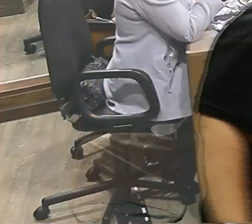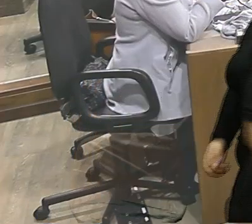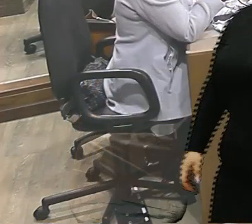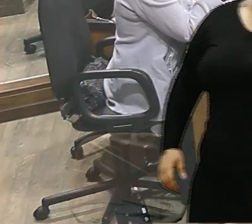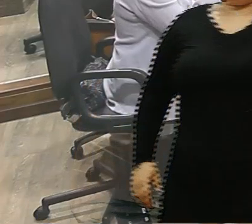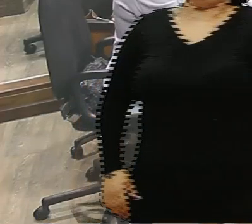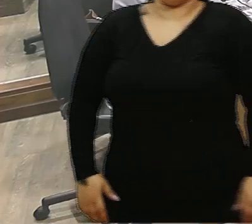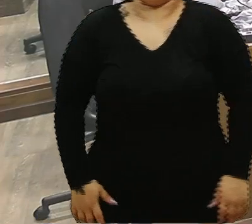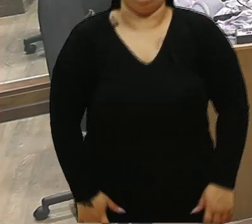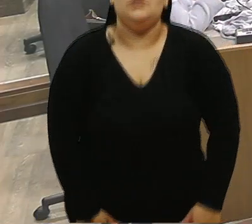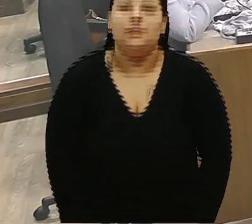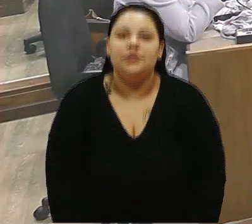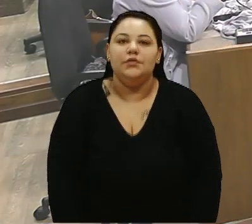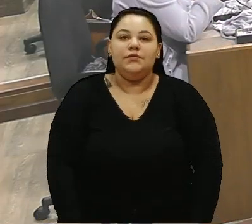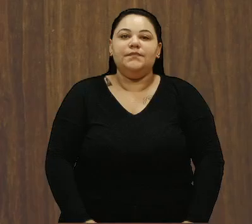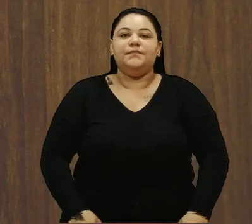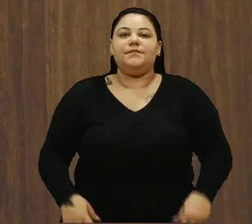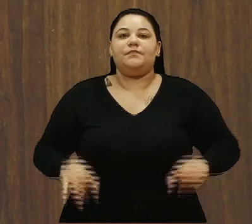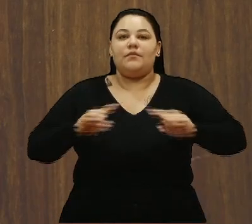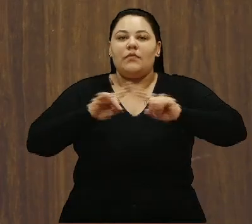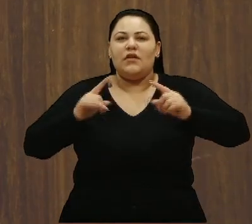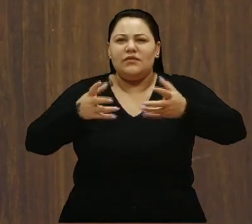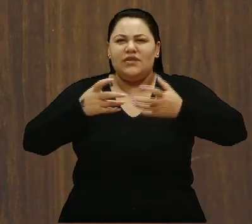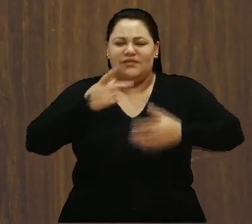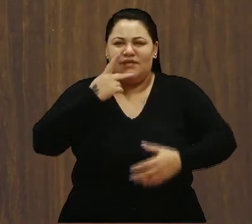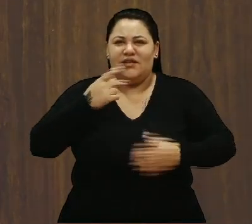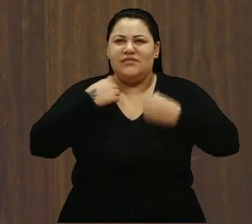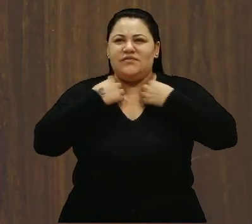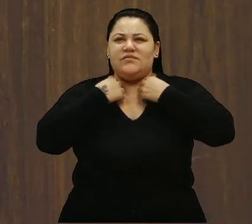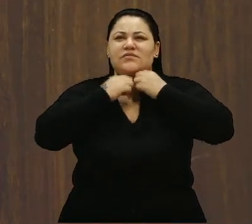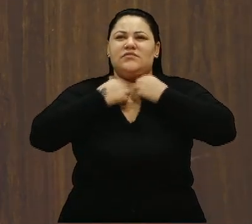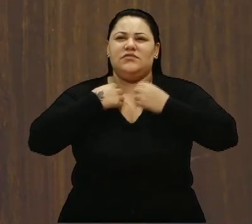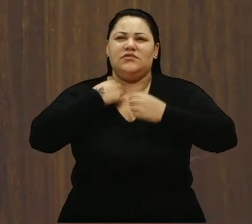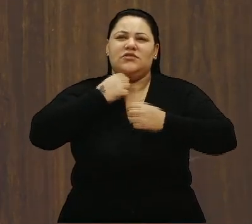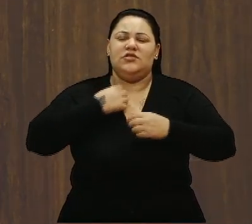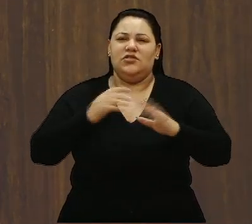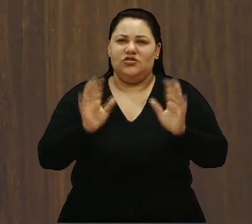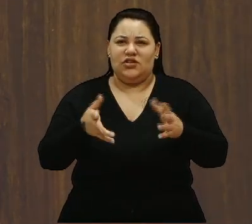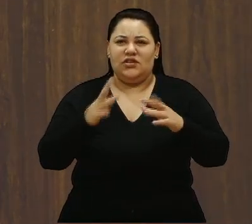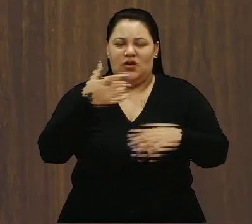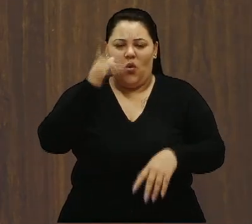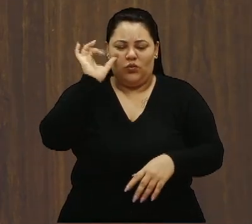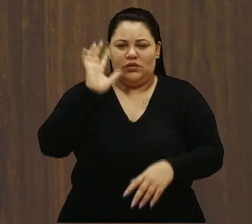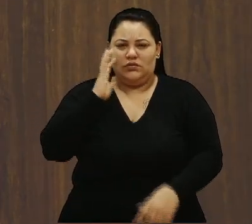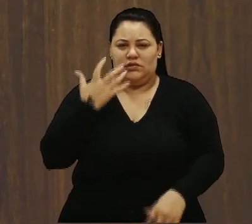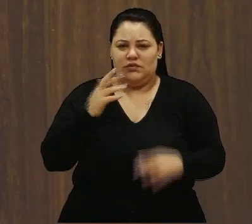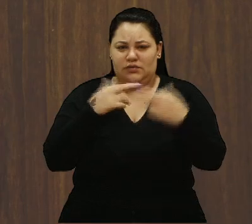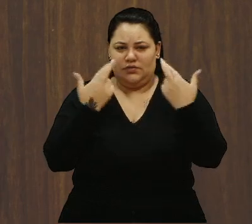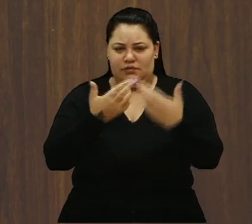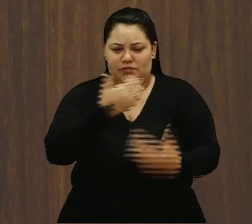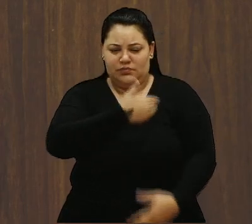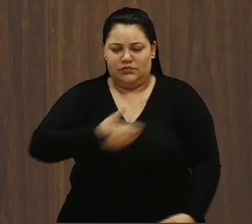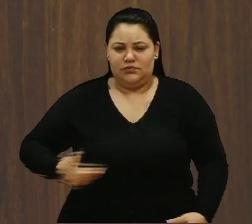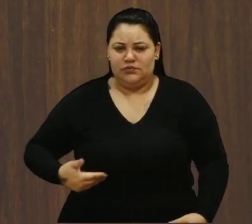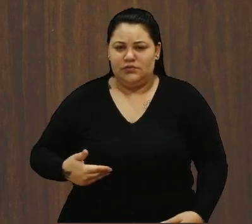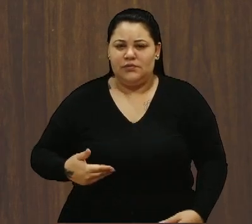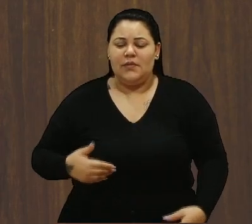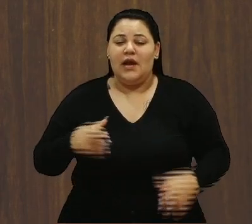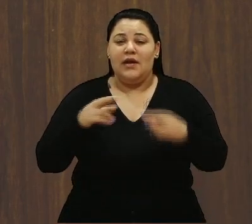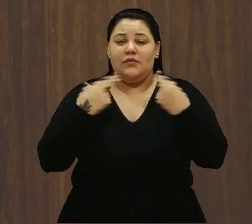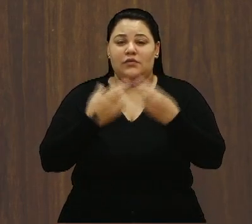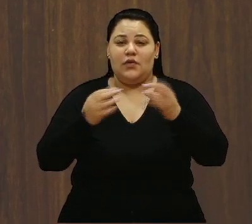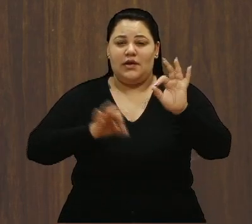Carinhato. Mas eu queria fazer um comentário, já que foi recente a nossa audiência de ontem, a audiência que foi organizada